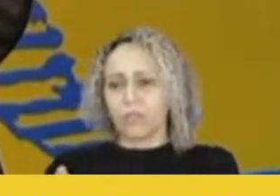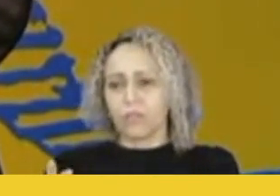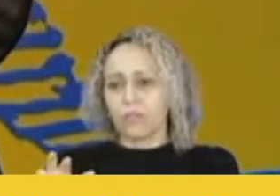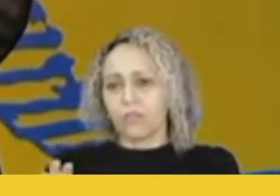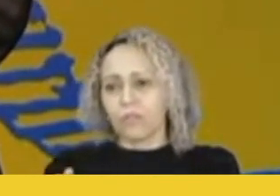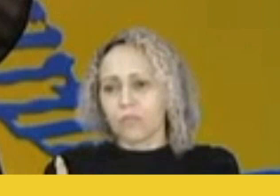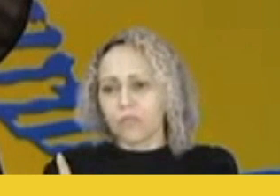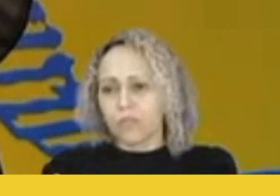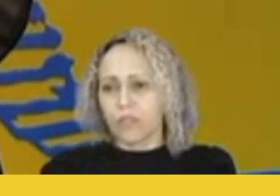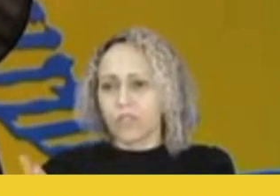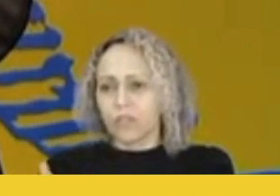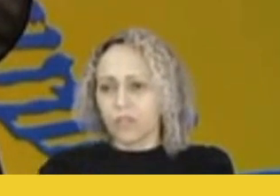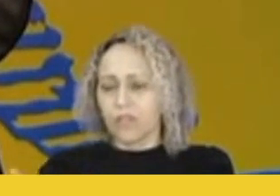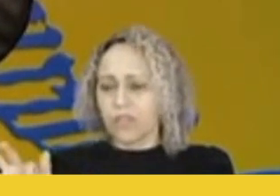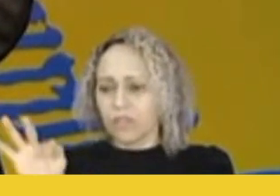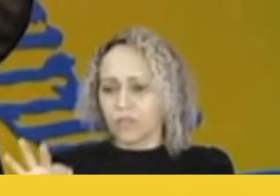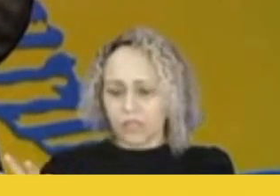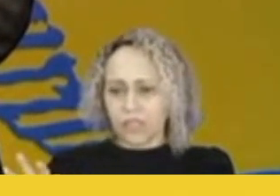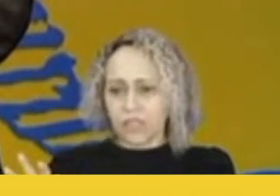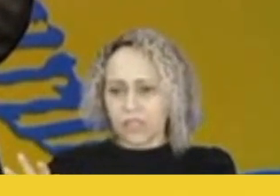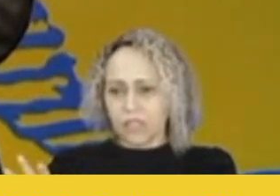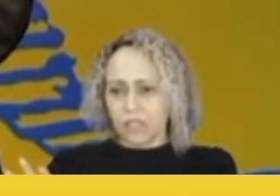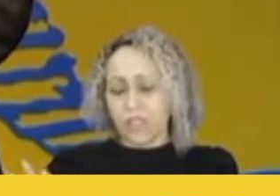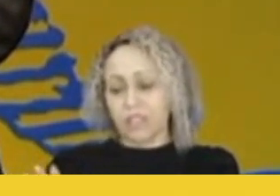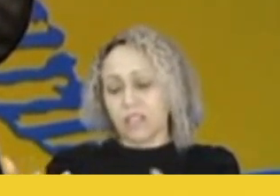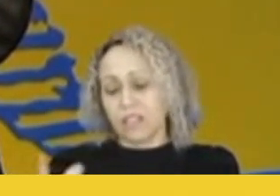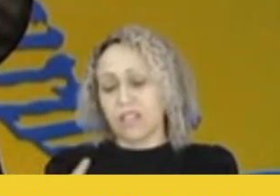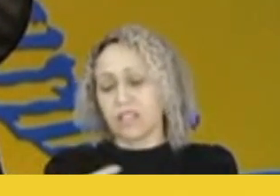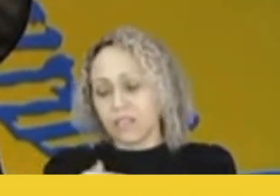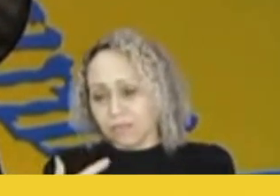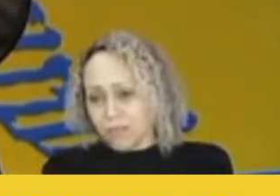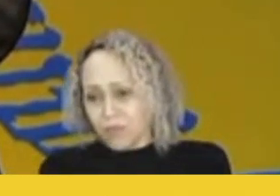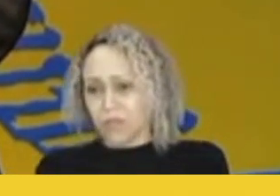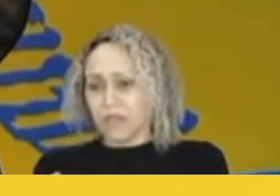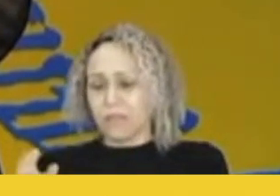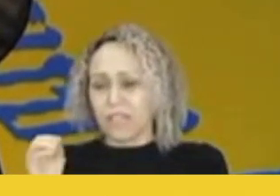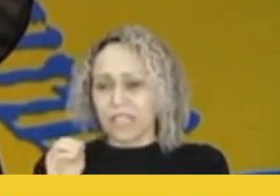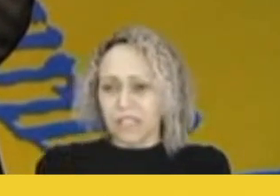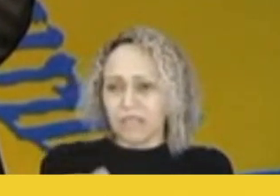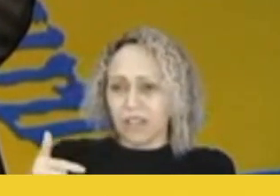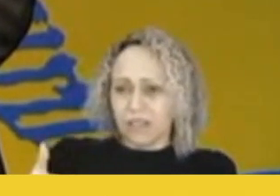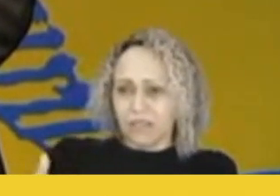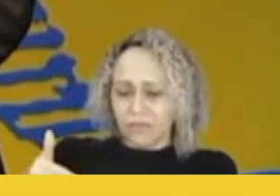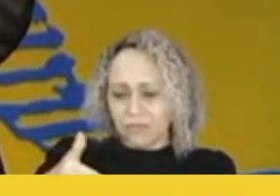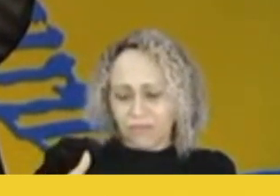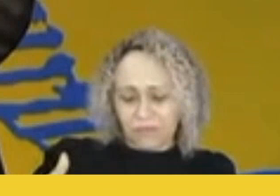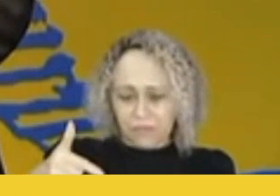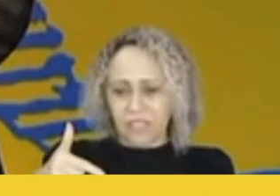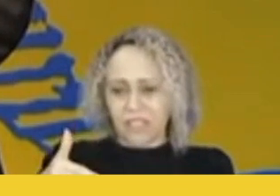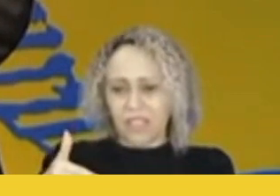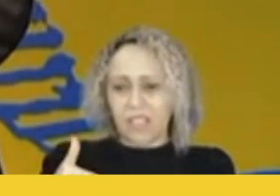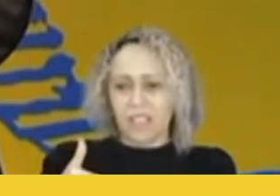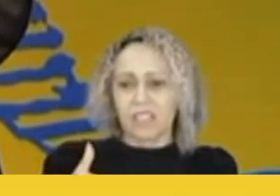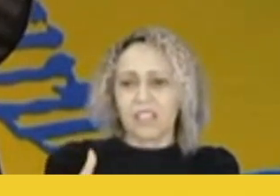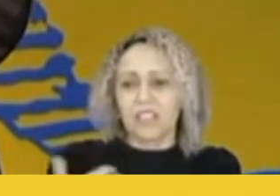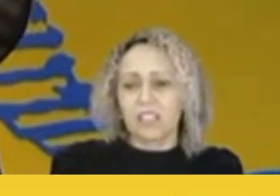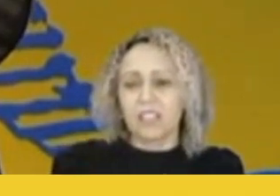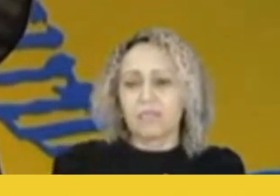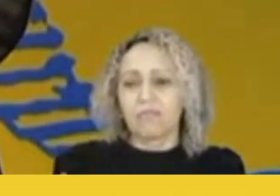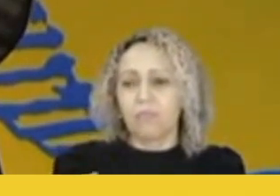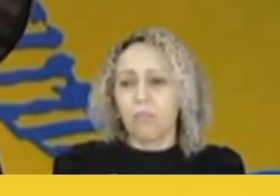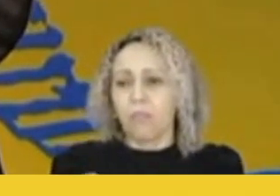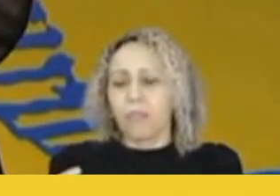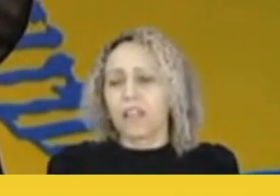nós já temos também atingimento de abastecimento, manutenção de viaturas, de áreas passagens na PRF. E